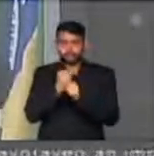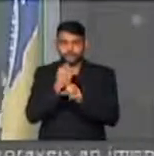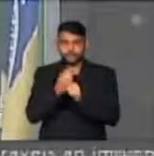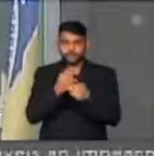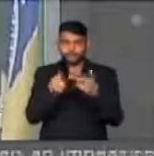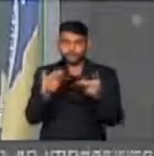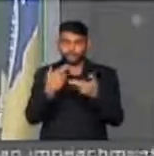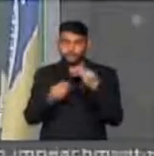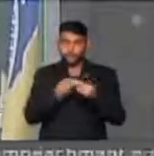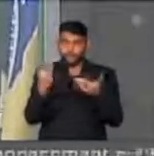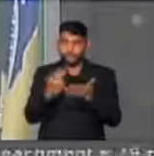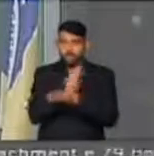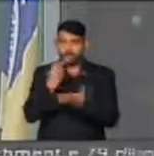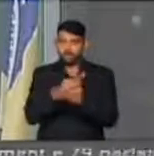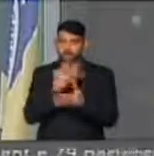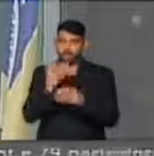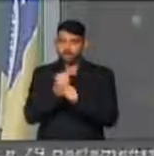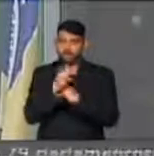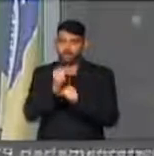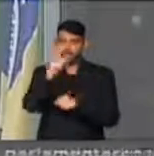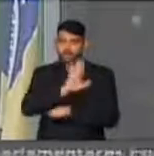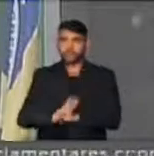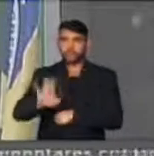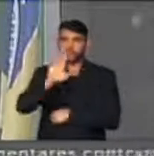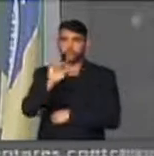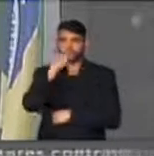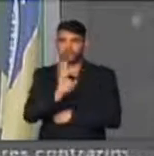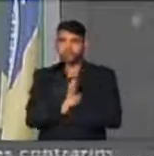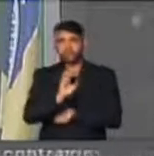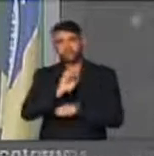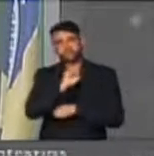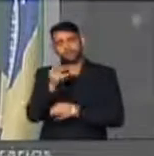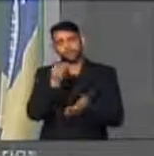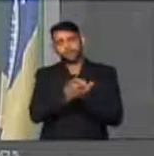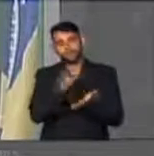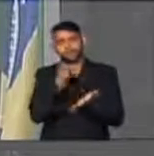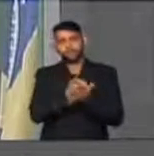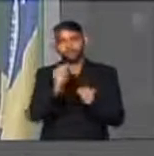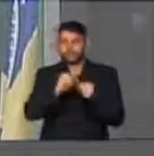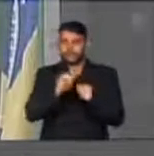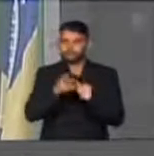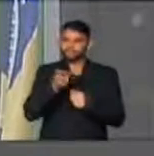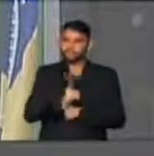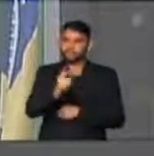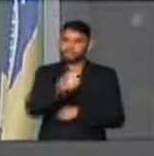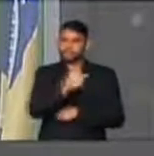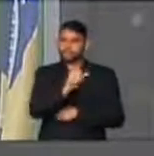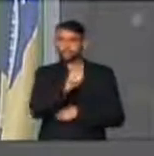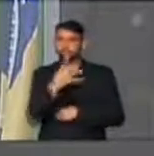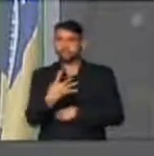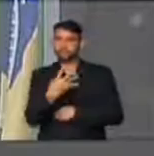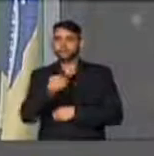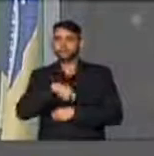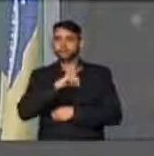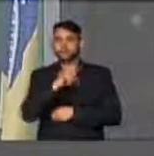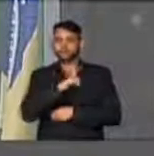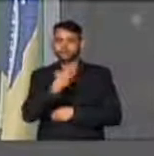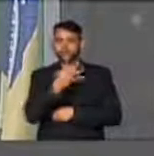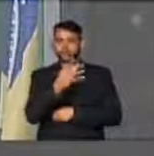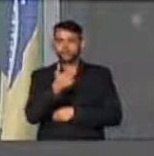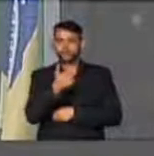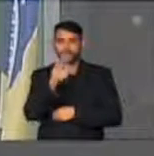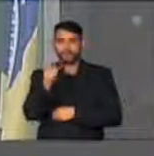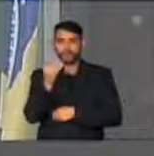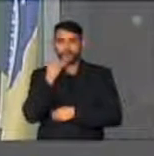forma errada o orçamento nacional. E assim eles continuaram, e em 2014 nós tivemos